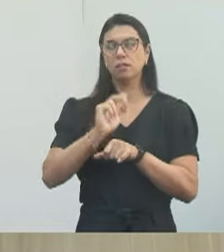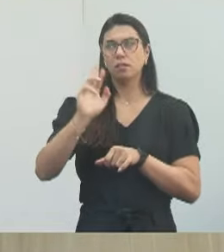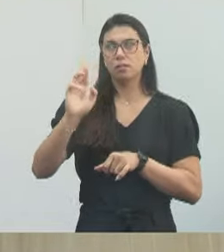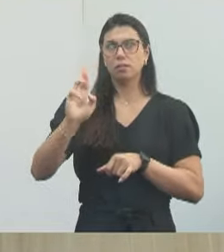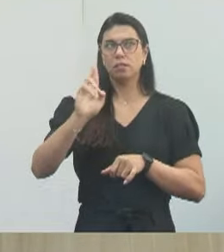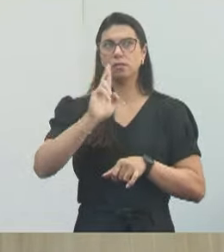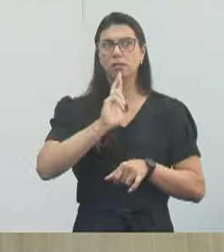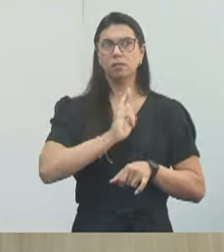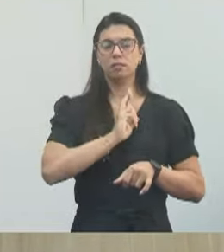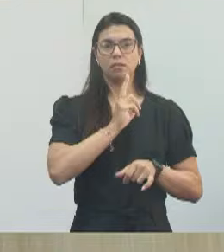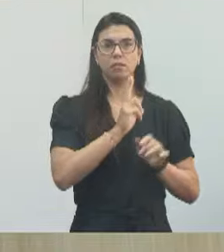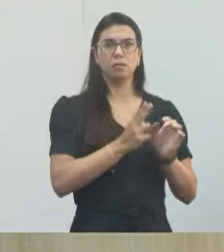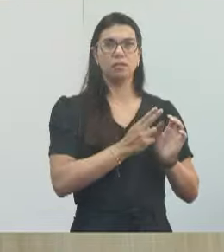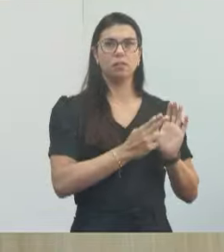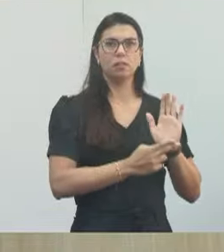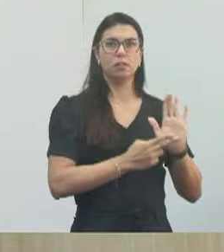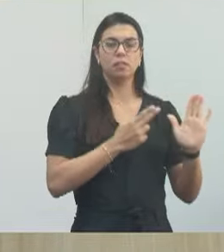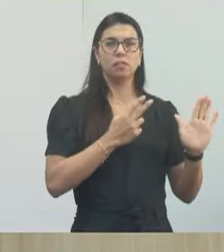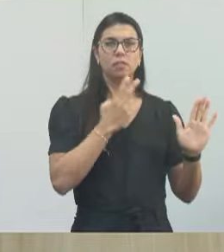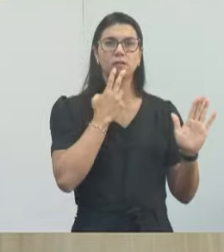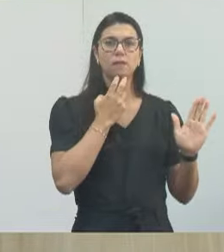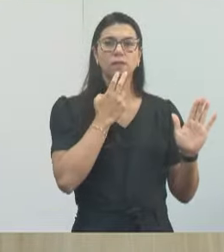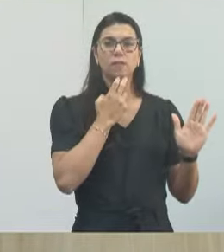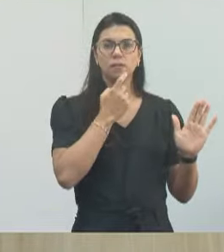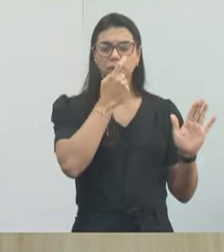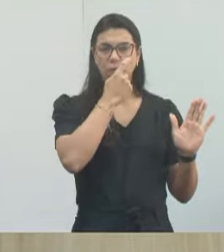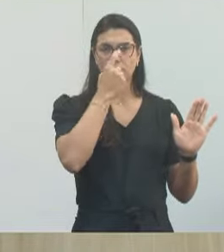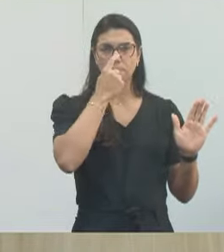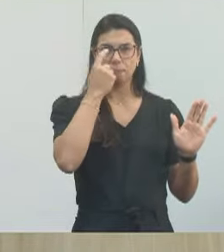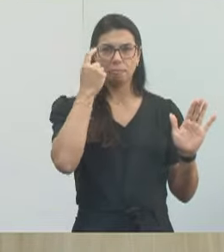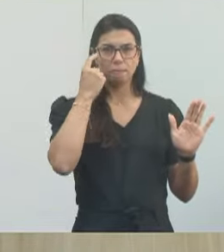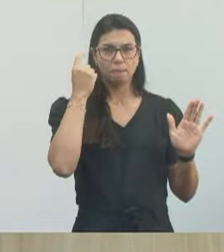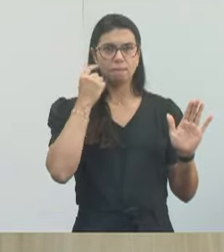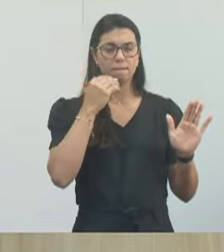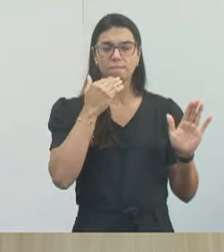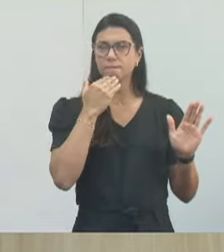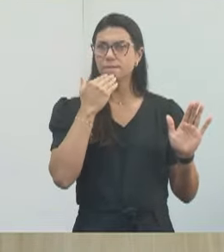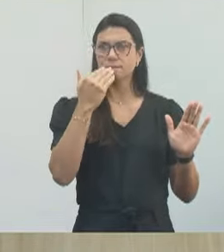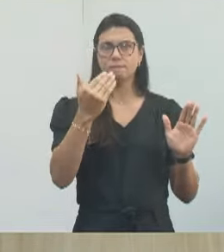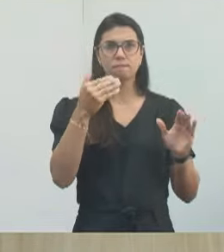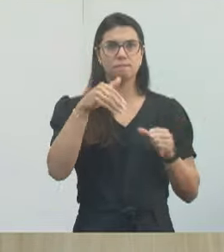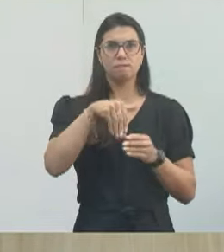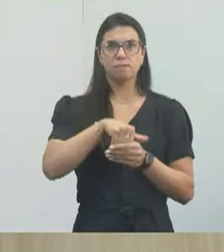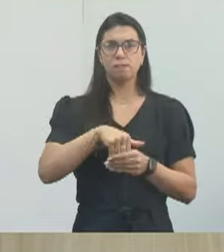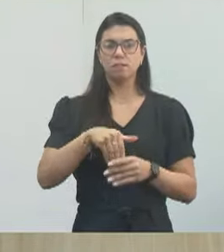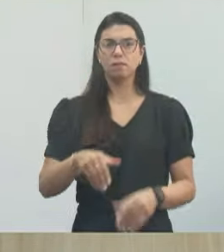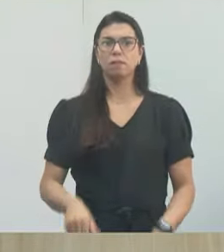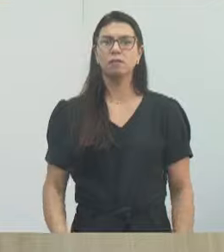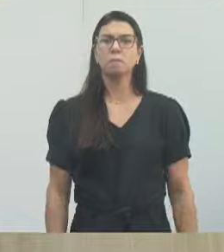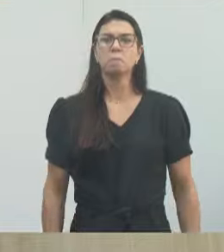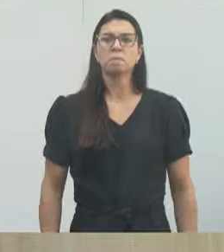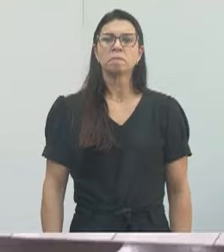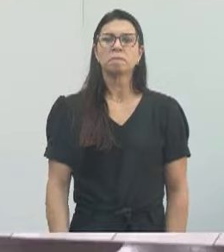manifestação autoria Vereador Valmir do Parque meua não não foi pedido